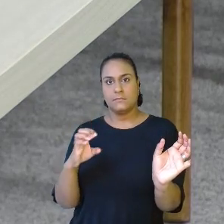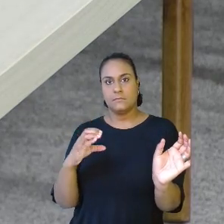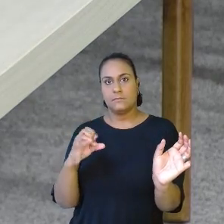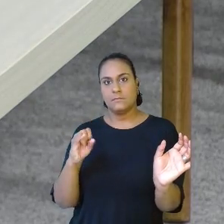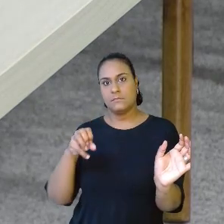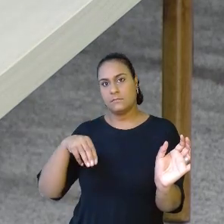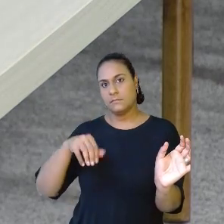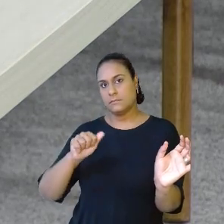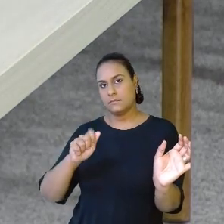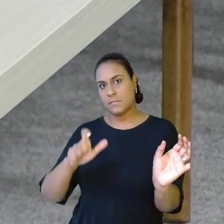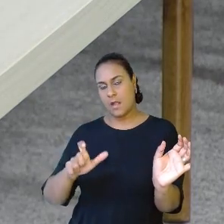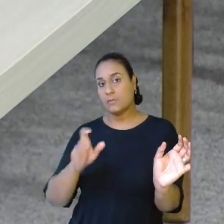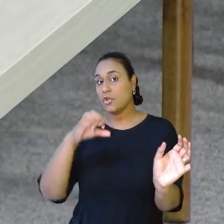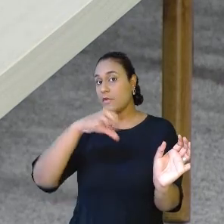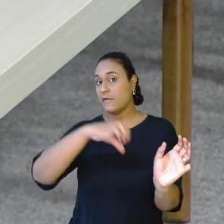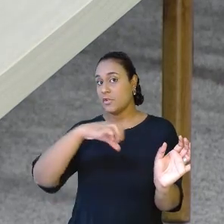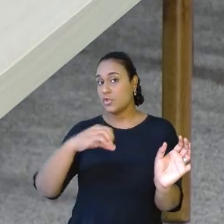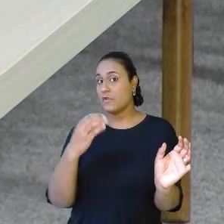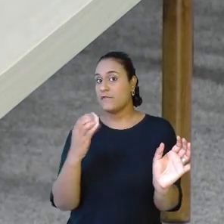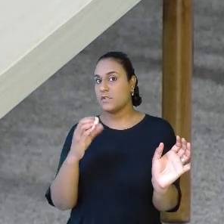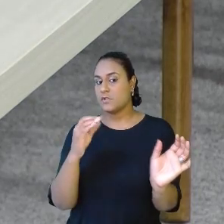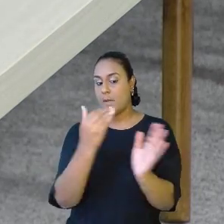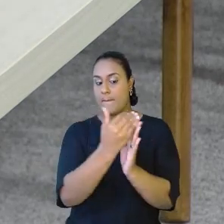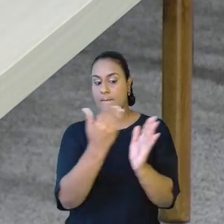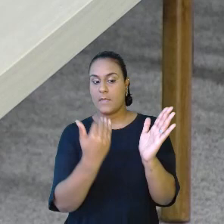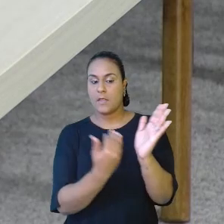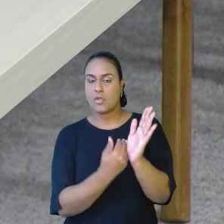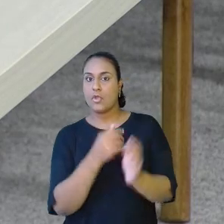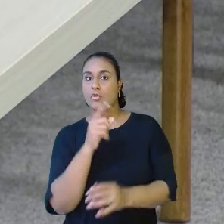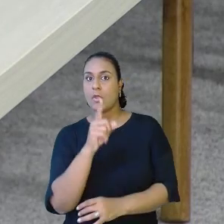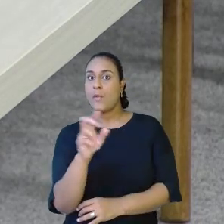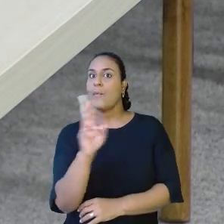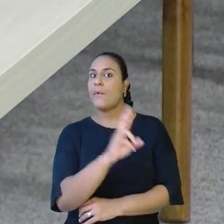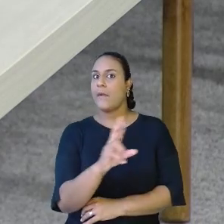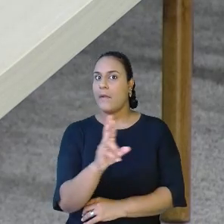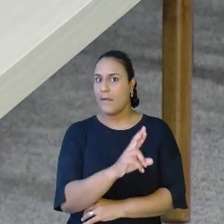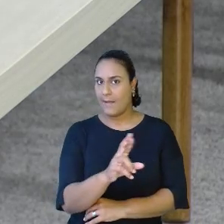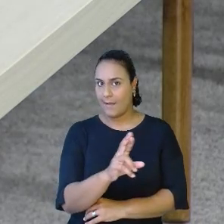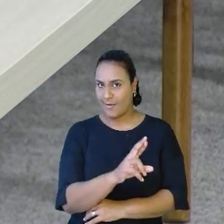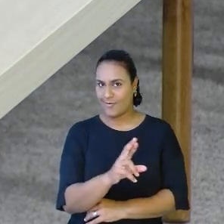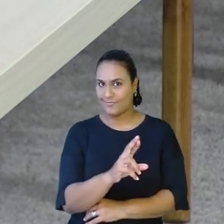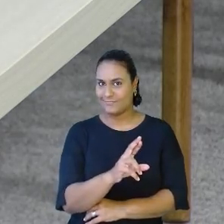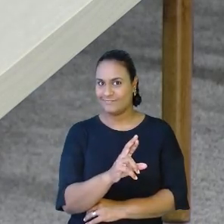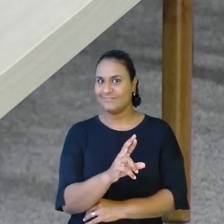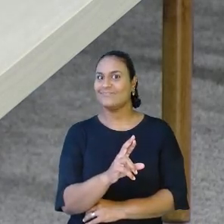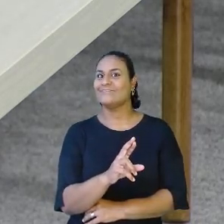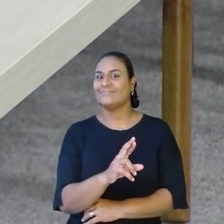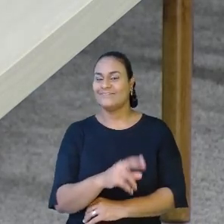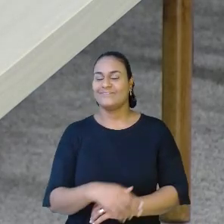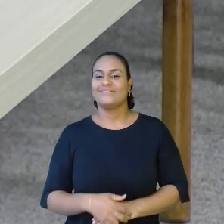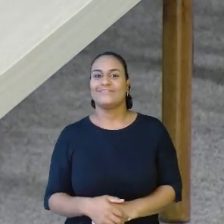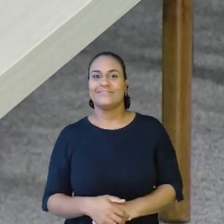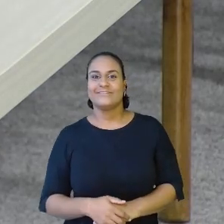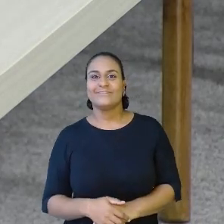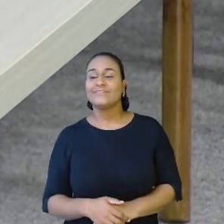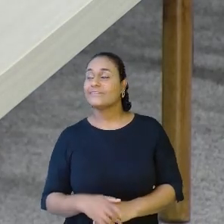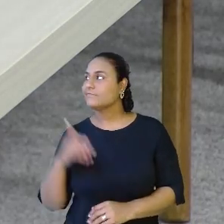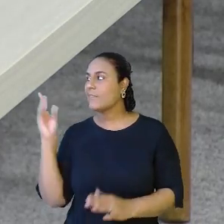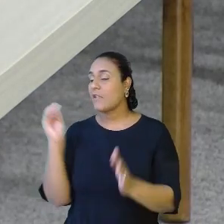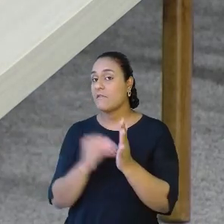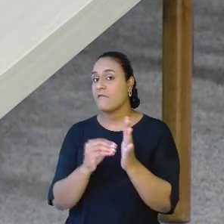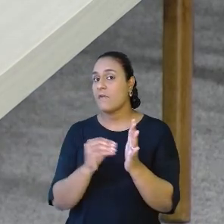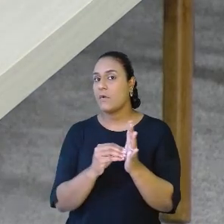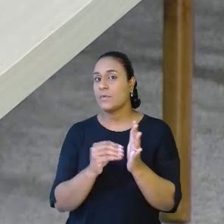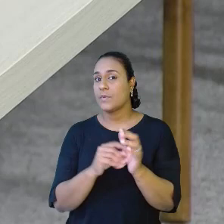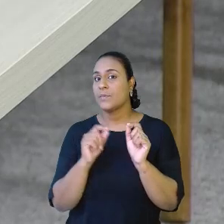que 99 centavos é menor do que o inteiro. No caso do dinheiro, R$1. Estaria faltando,